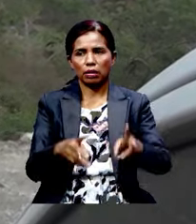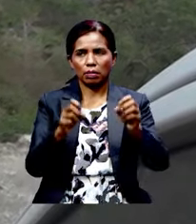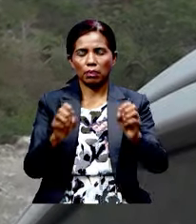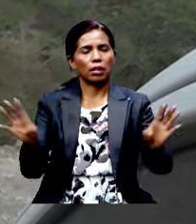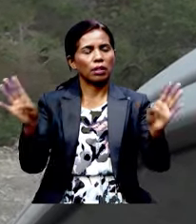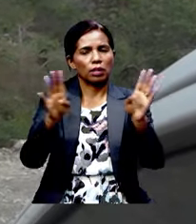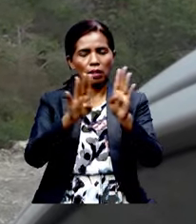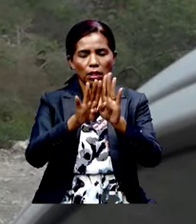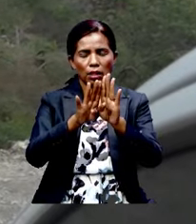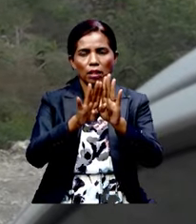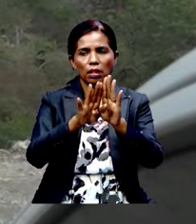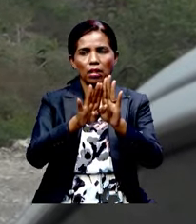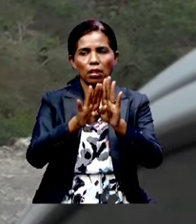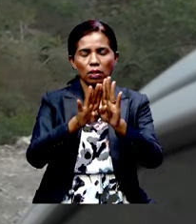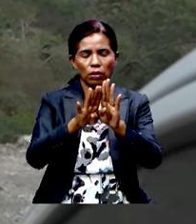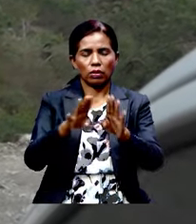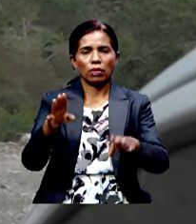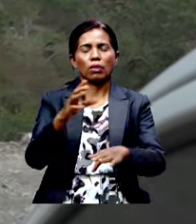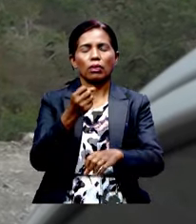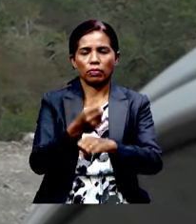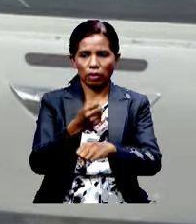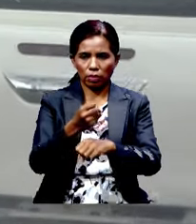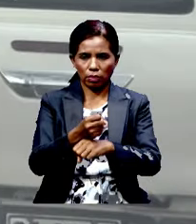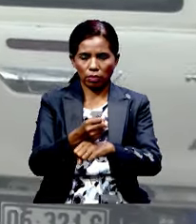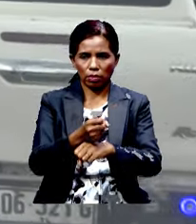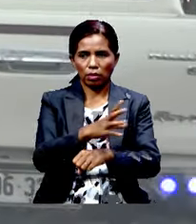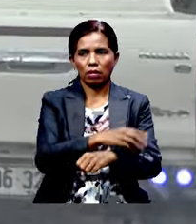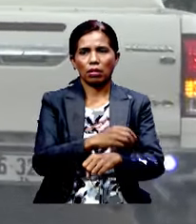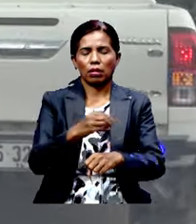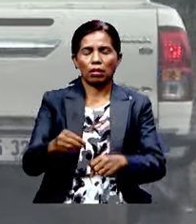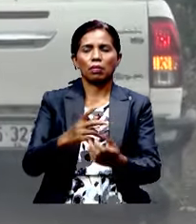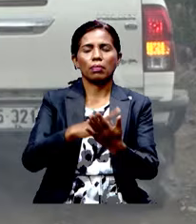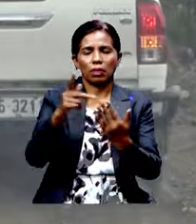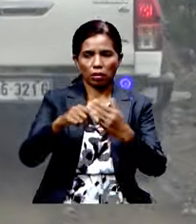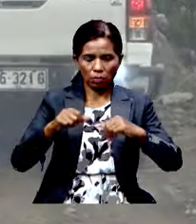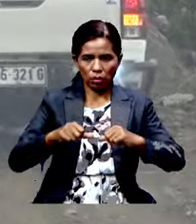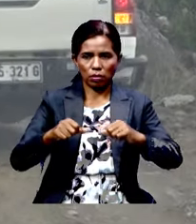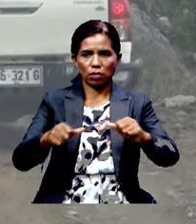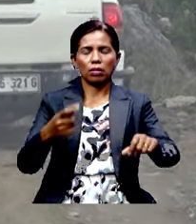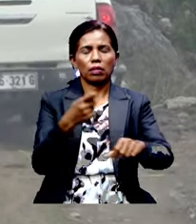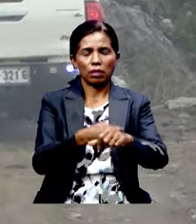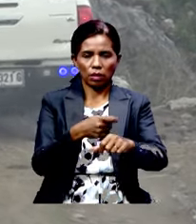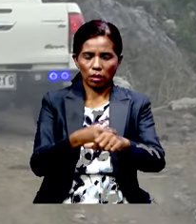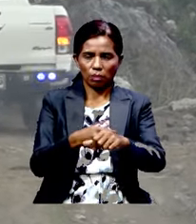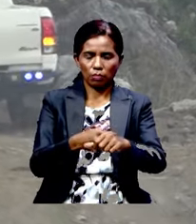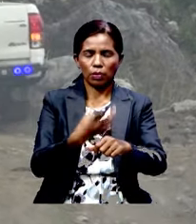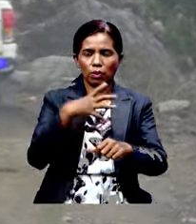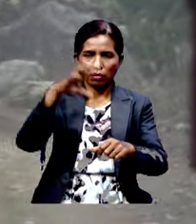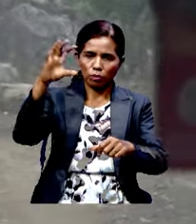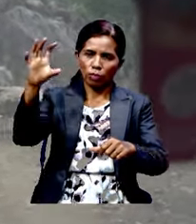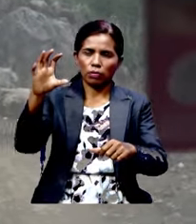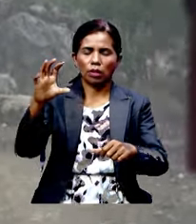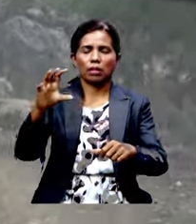hofato horai karek taka horai tahu. Então, programa né, lá, na Fatin, todo tempo, Bailoron, cara, programa,